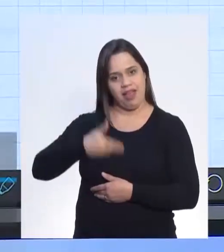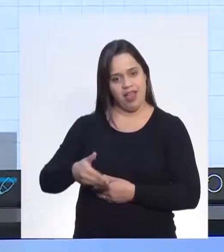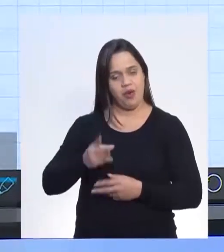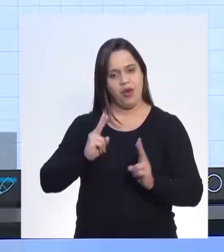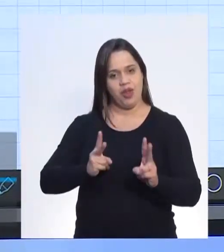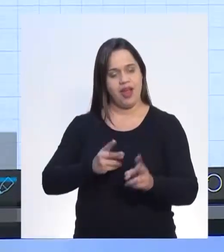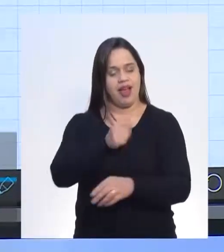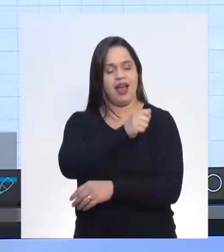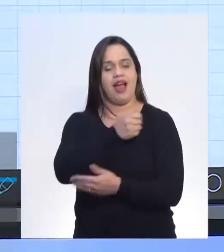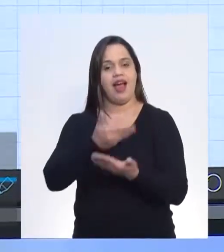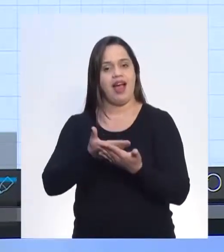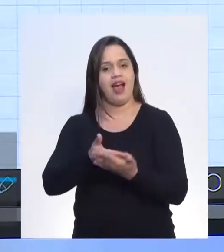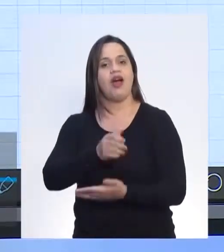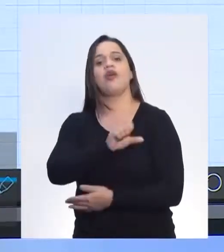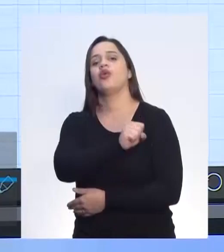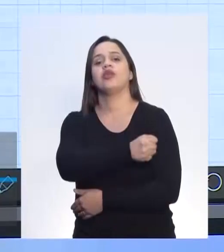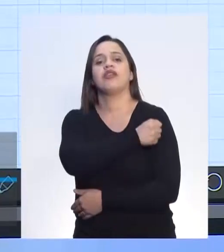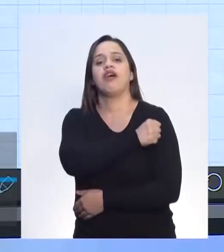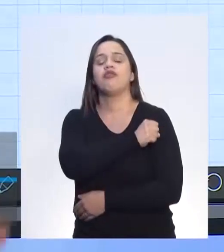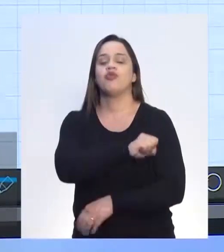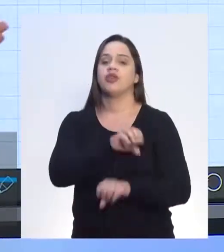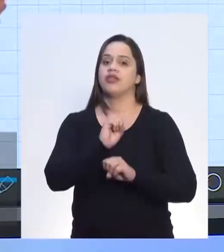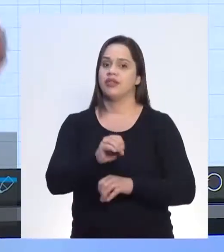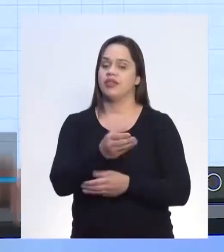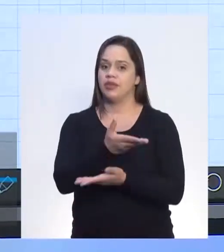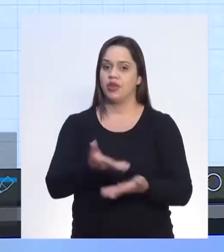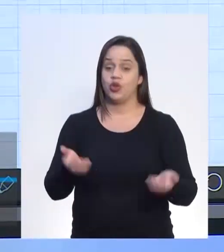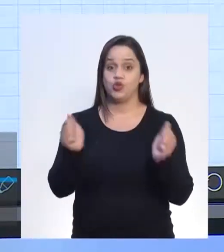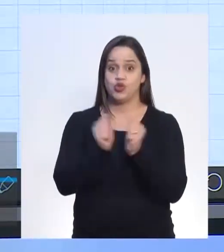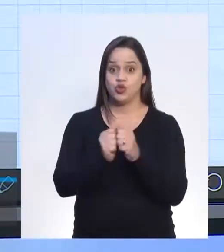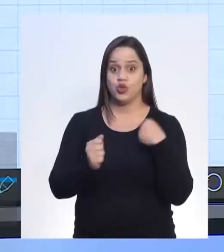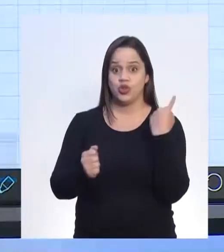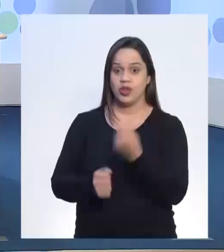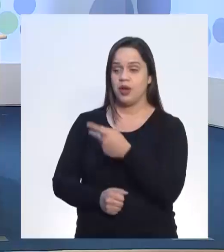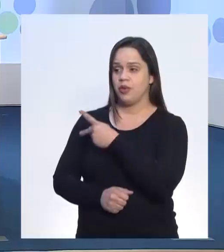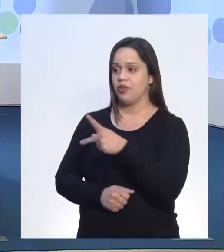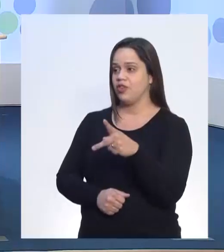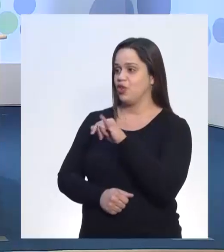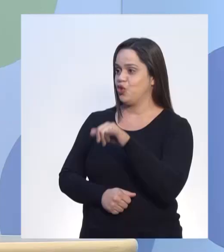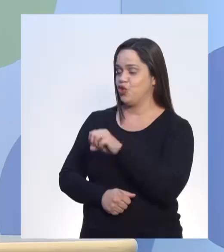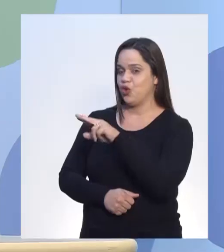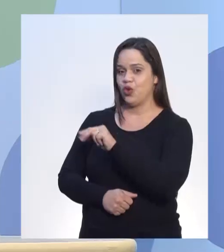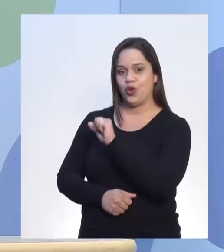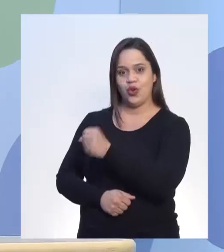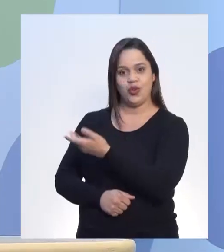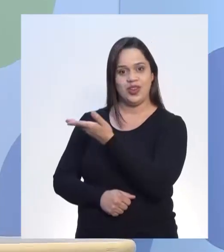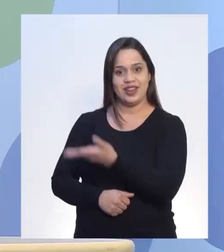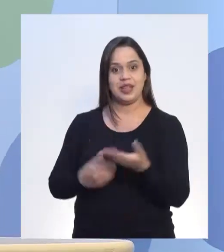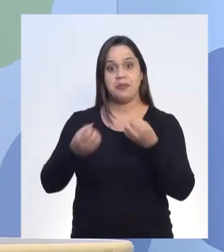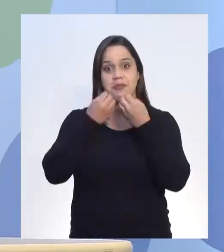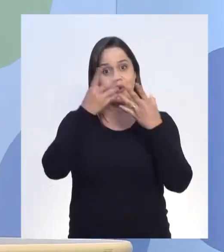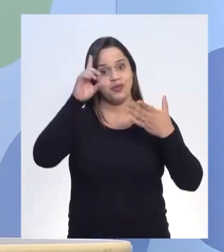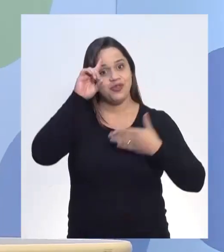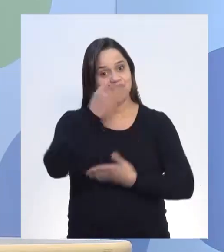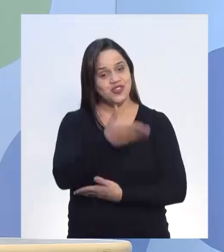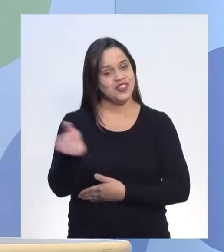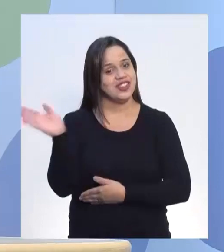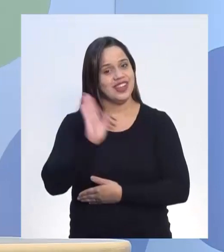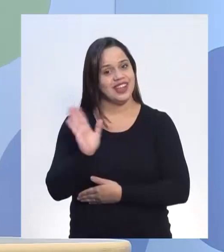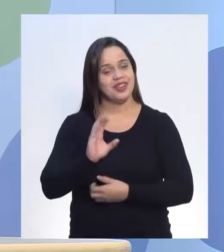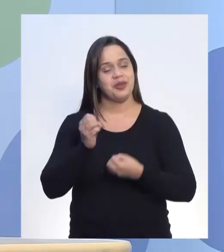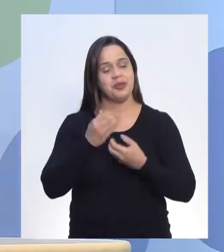ensino fundamental. Hoje aqui conosco o professor Jonas. Bom dia, Jonas. Olá, bom dia a todos. Sejam muito bem-vindos para mais uma aula